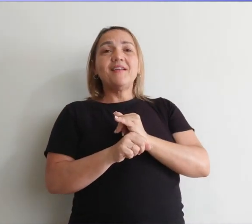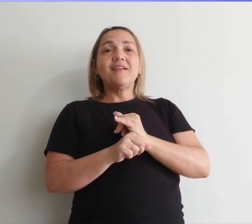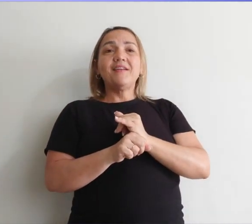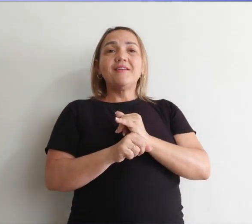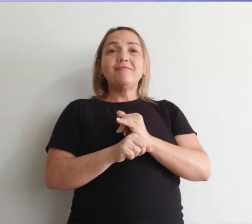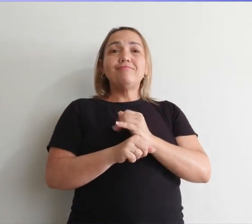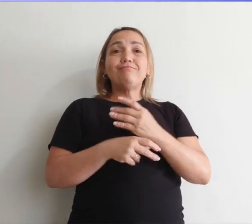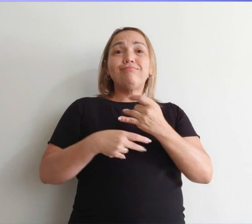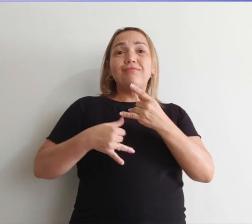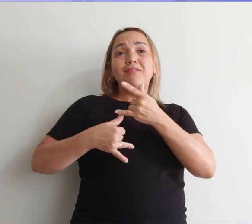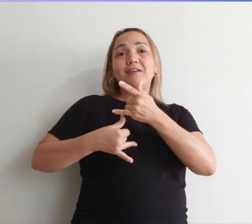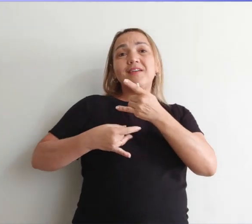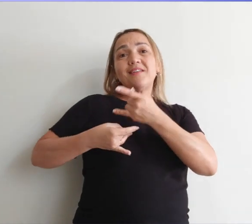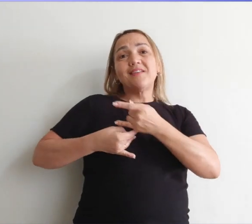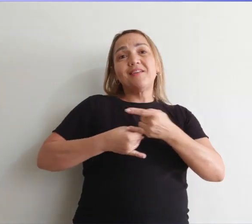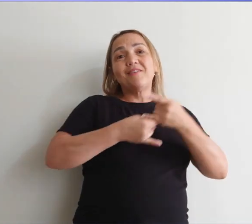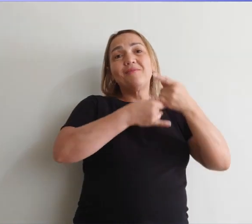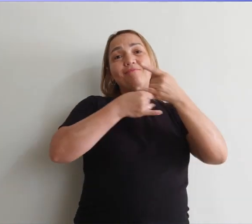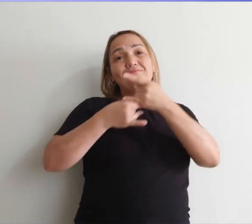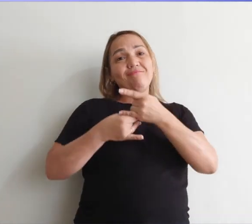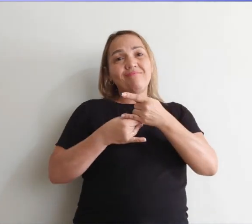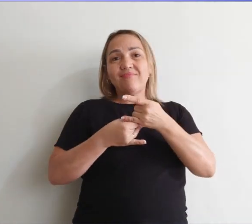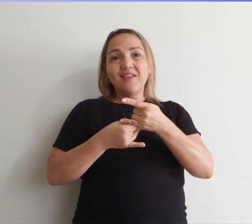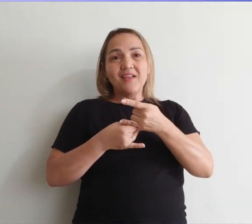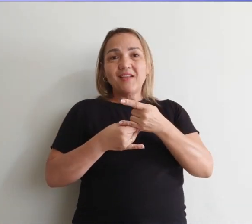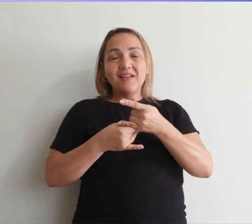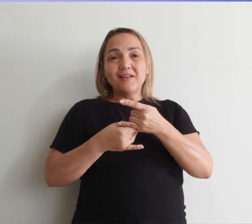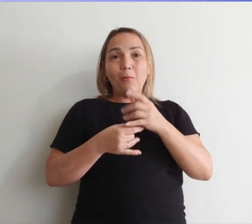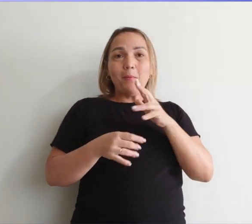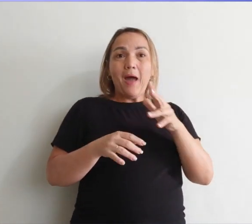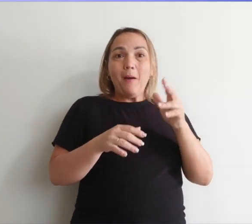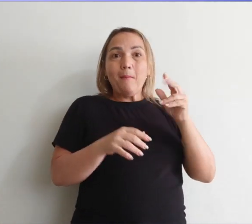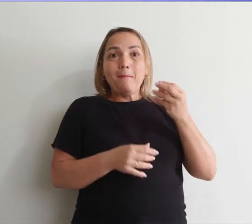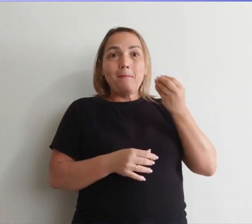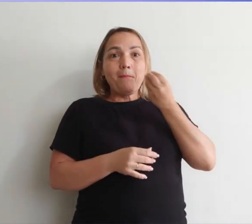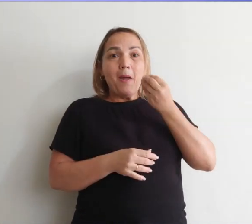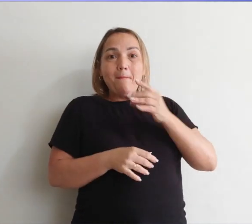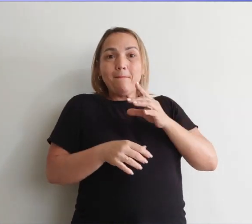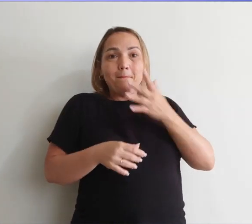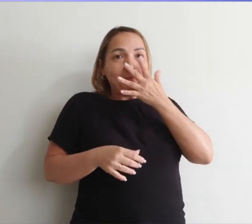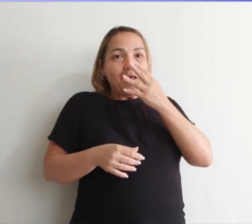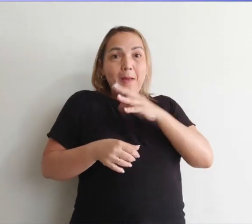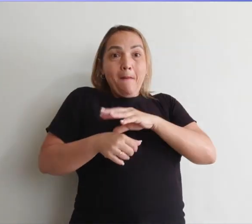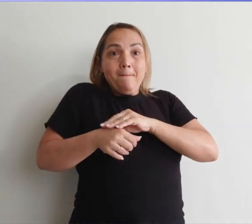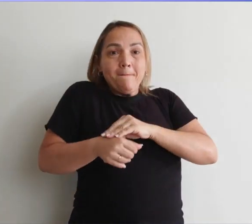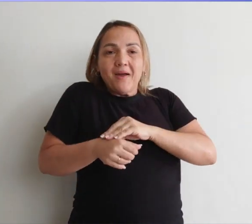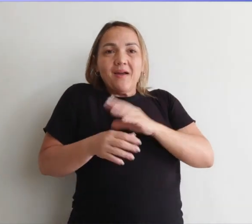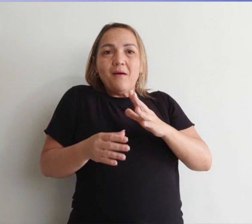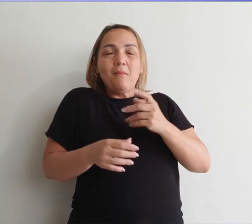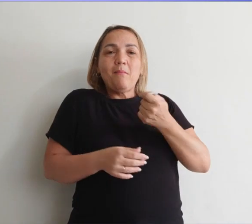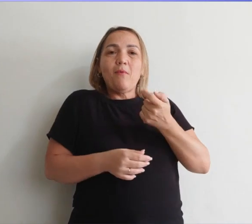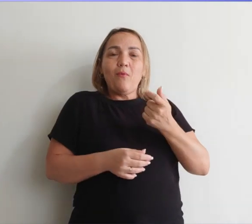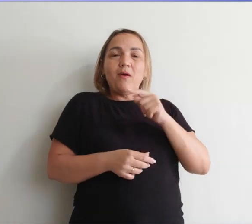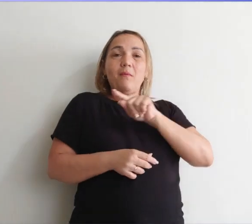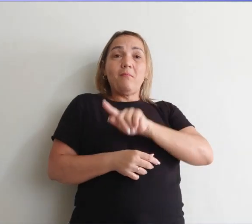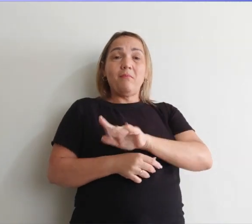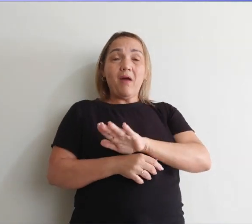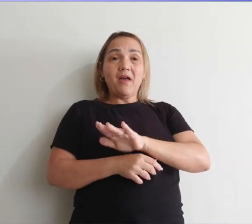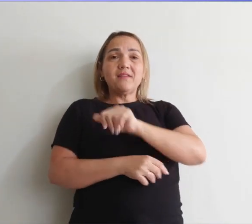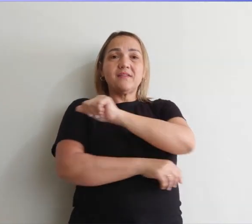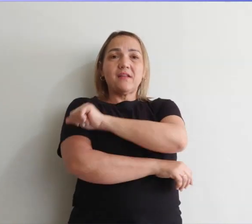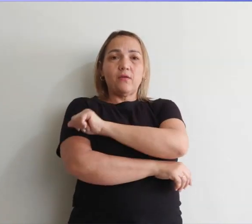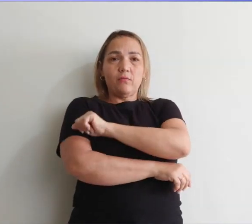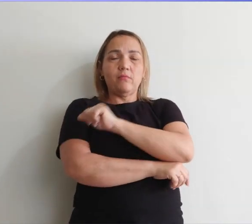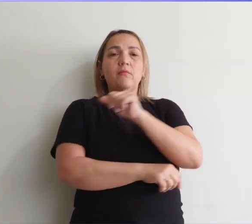pouca pegar nas estruturas, né? Então, hoje em dia, o que eu soube, né? Eu não conversei ainda com ela, mas é uma aluna que fez